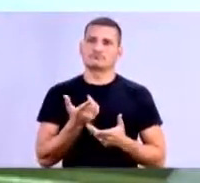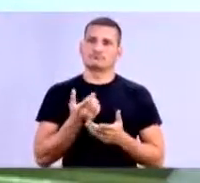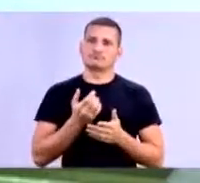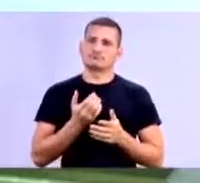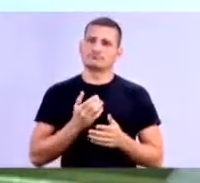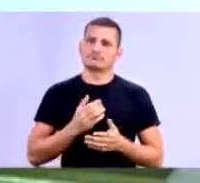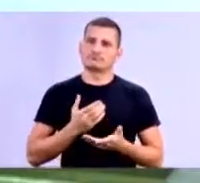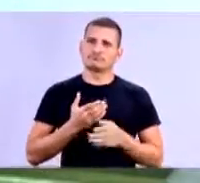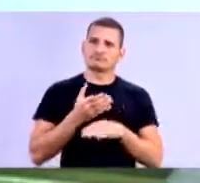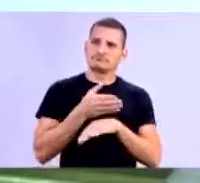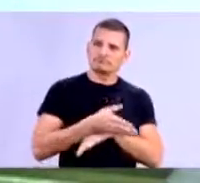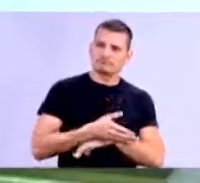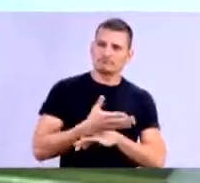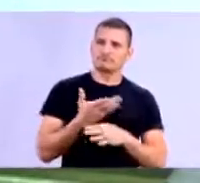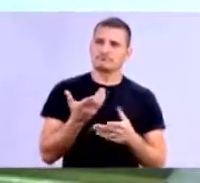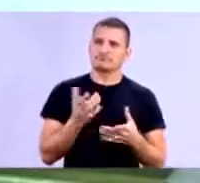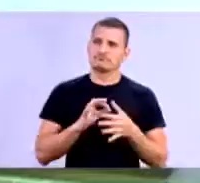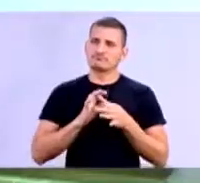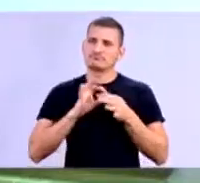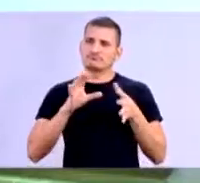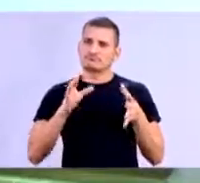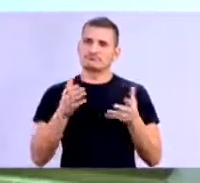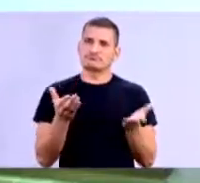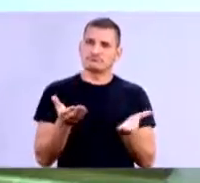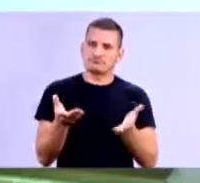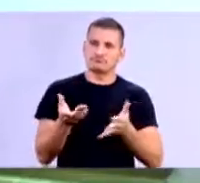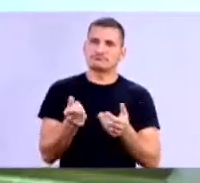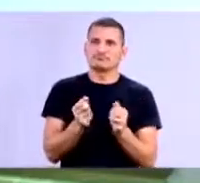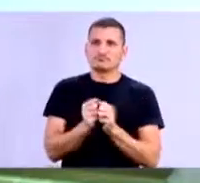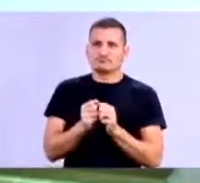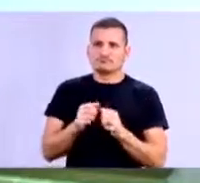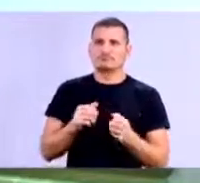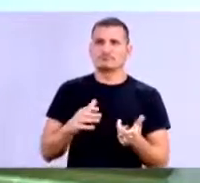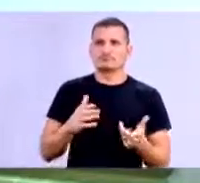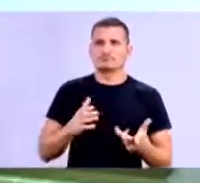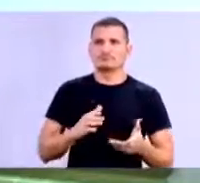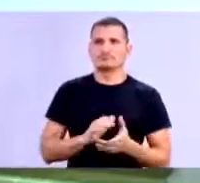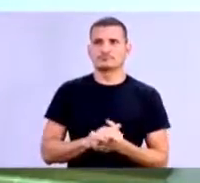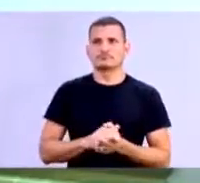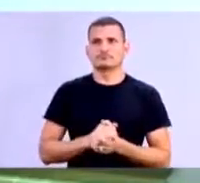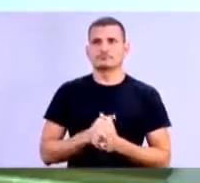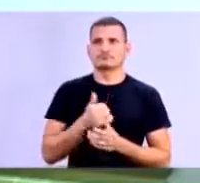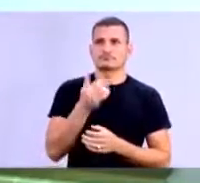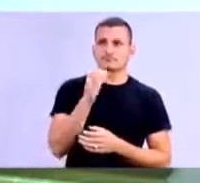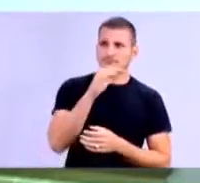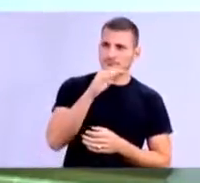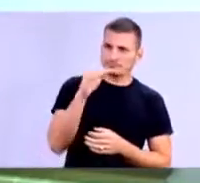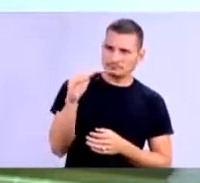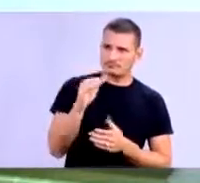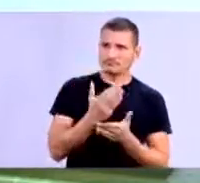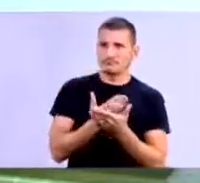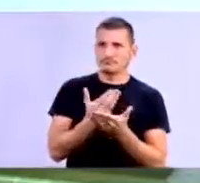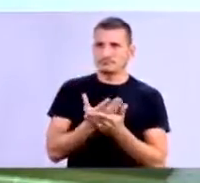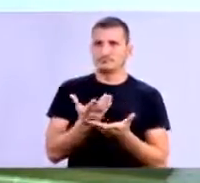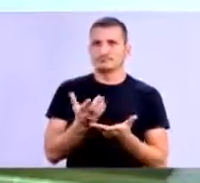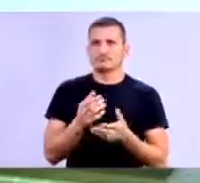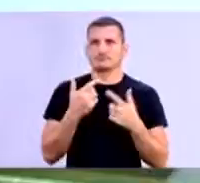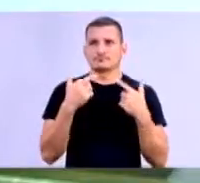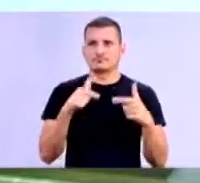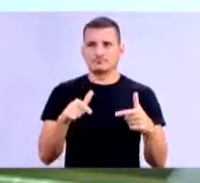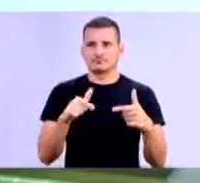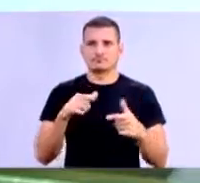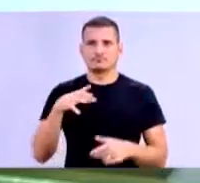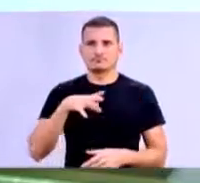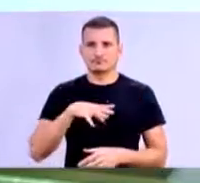pela disposição de estarem aqui conosco até 10h30 da noite, estudando sobre a língua